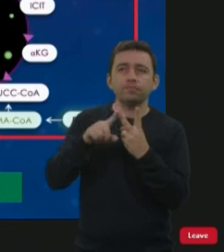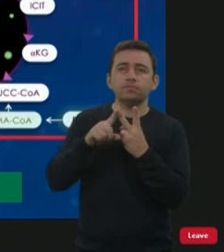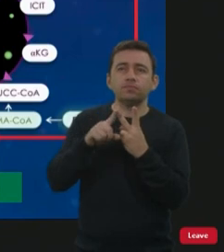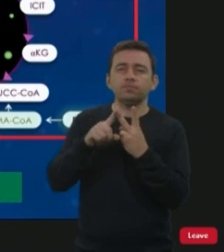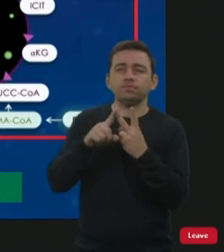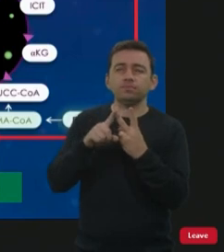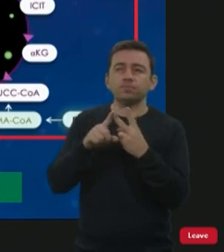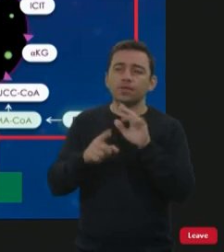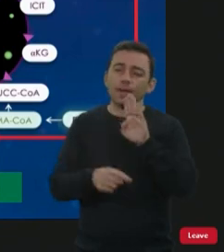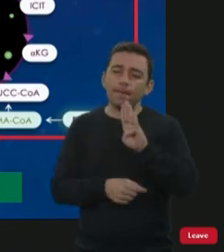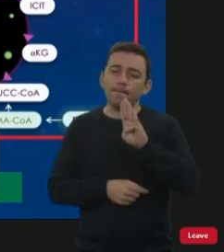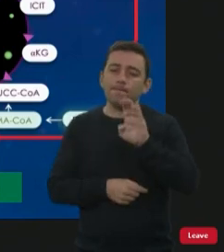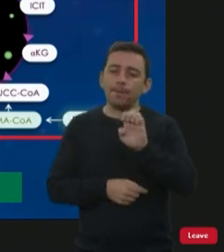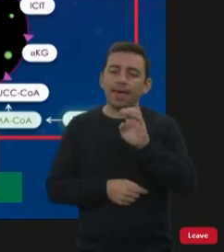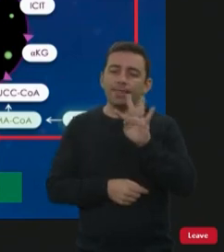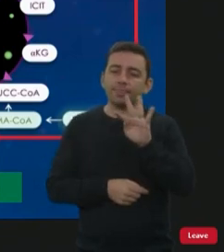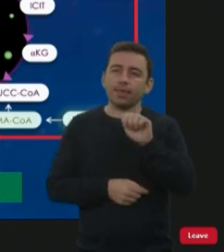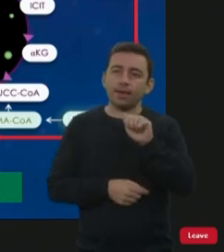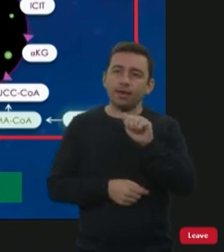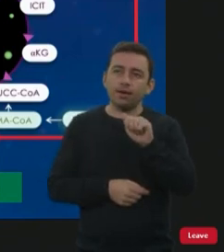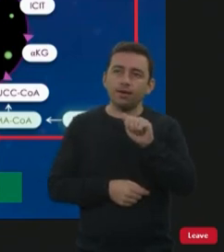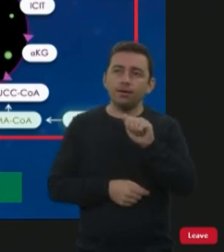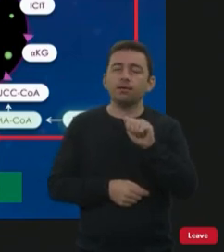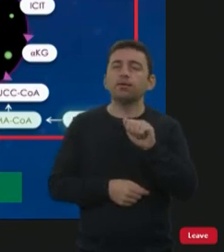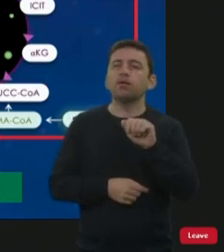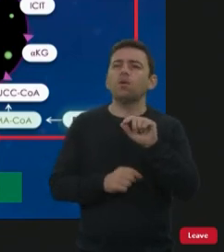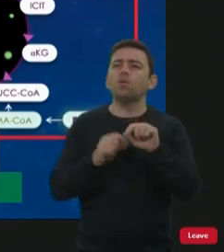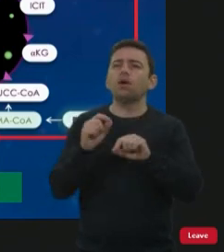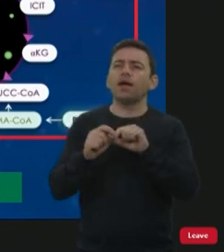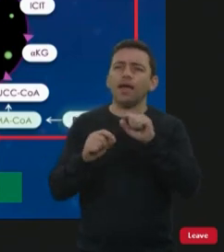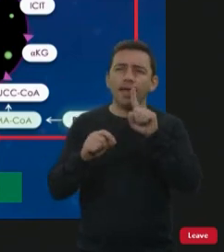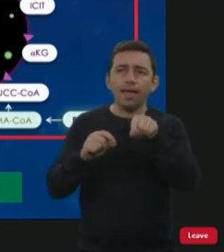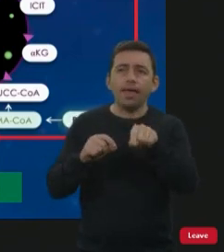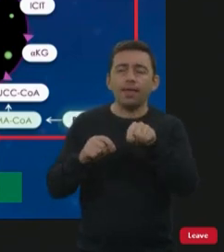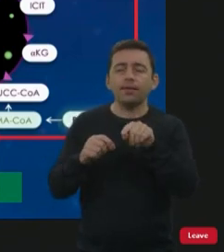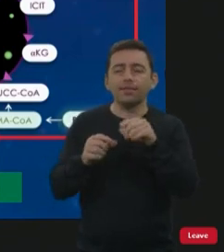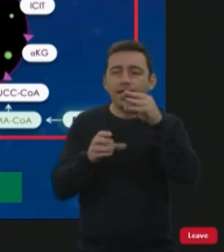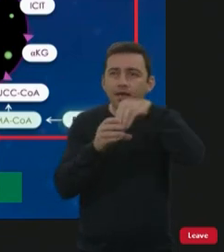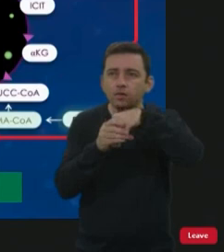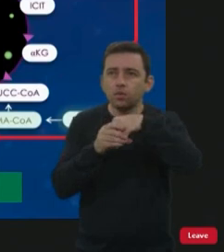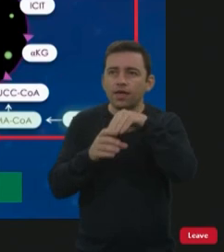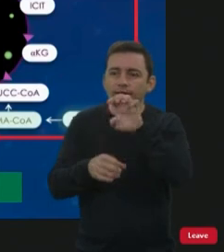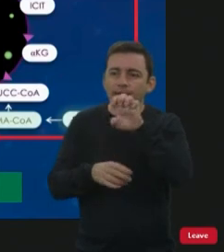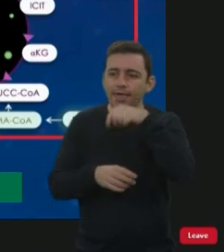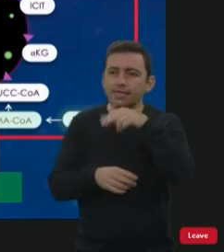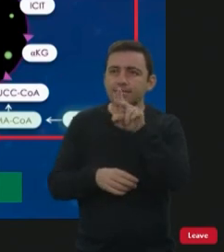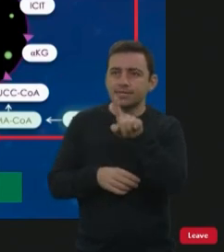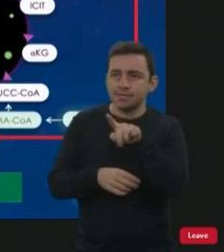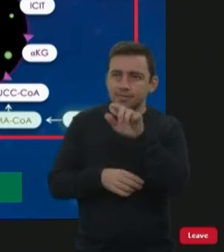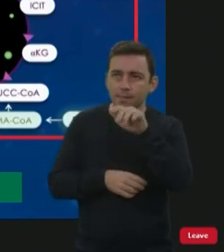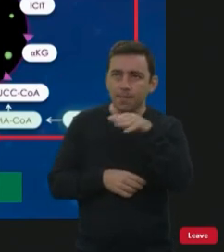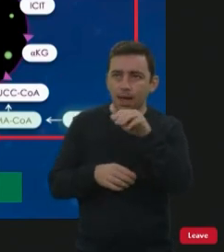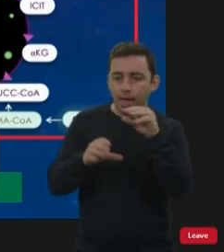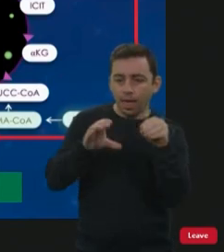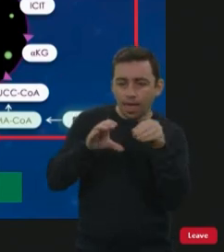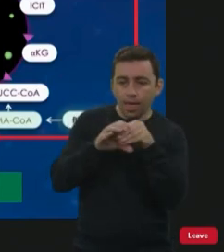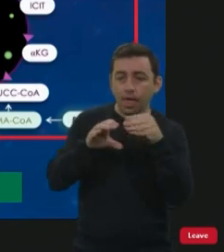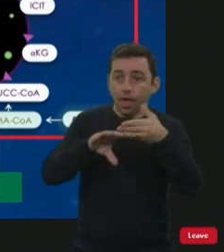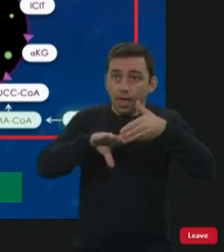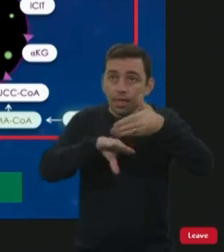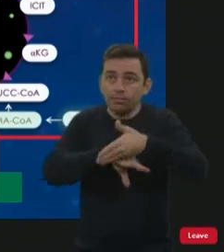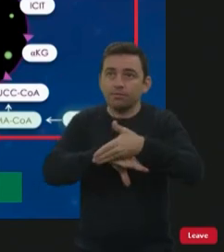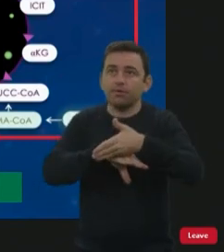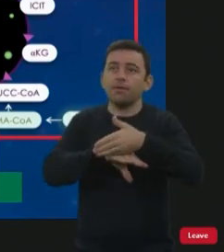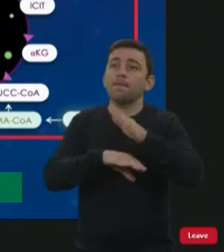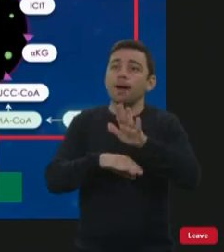da beta-oxidação propriamente dita. Eu tenho um defeito de uma enzima, ela entra normalmente na minha mitocôndria, porém, eu tenho